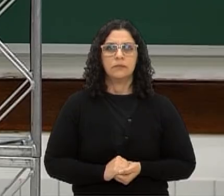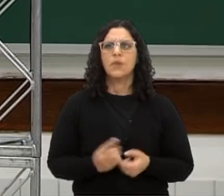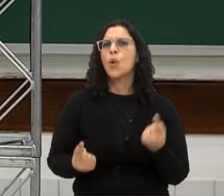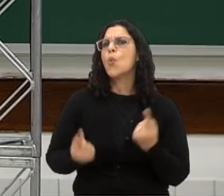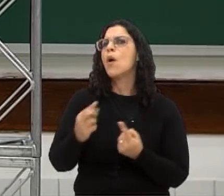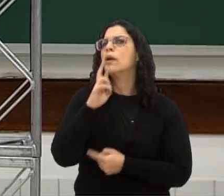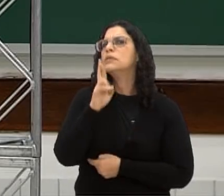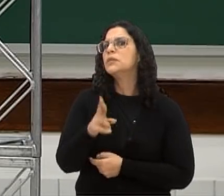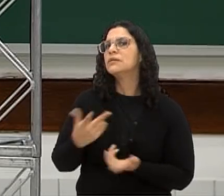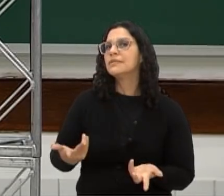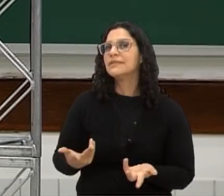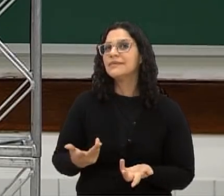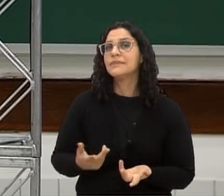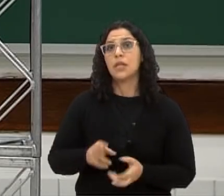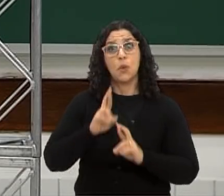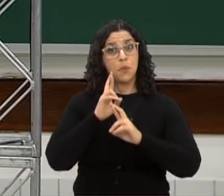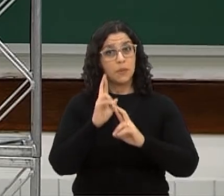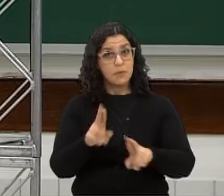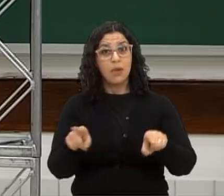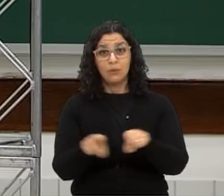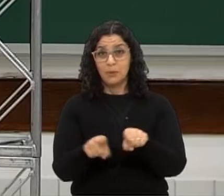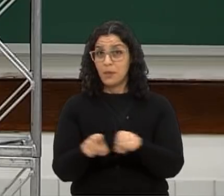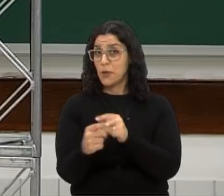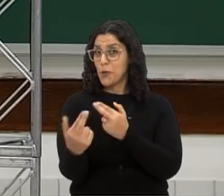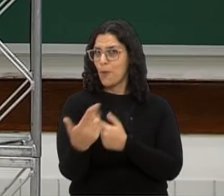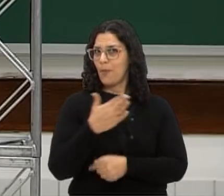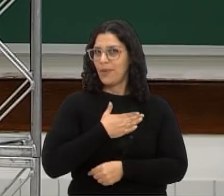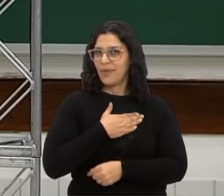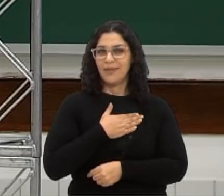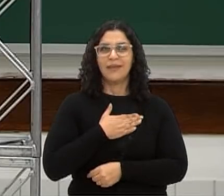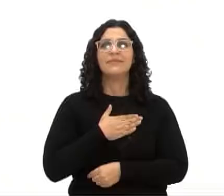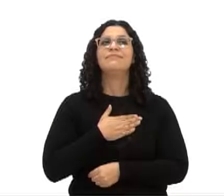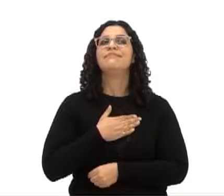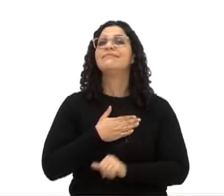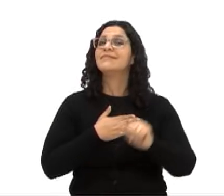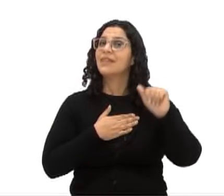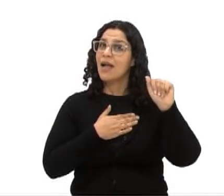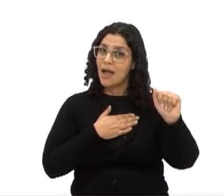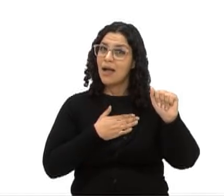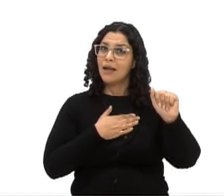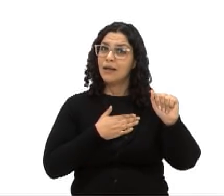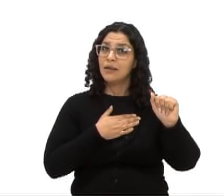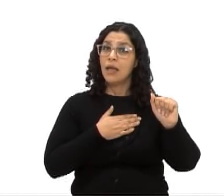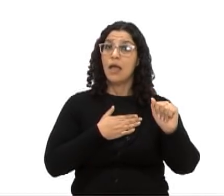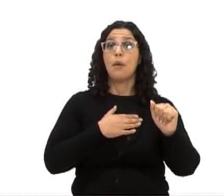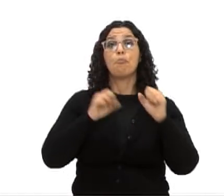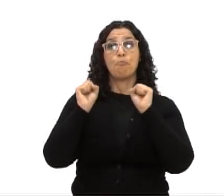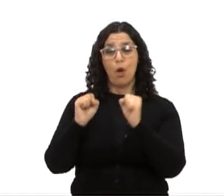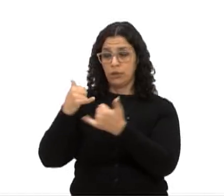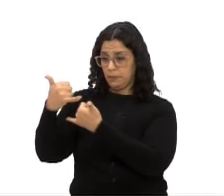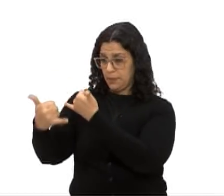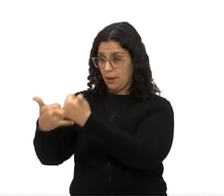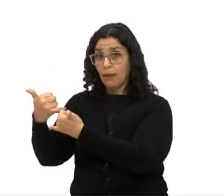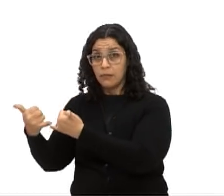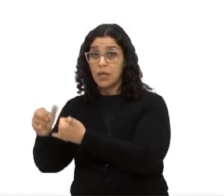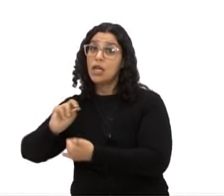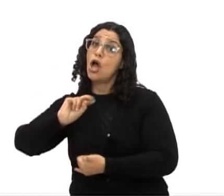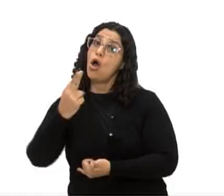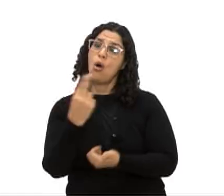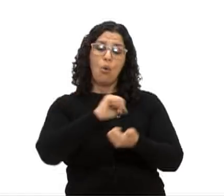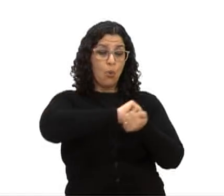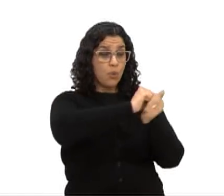Qual foi sua resposta? Espero que tenha sido a mesma que a minha aqui, né? Alternativa A. Ele pode ser um jogo ou um